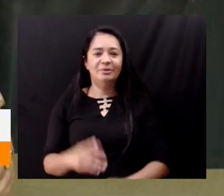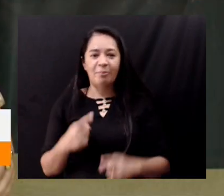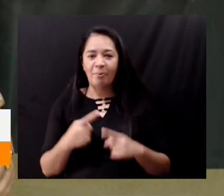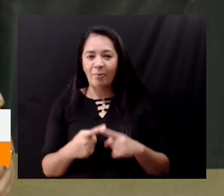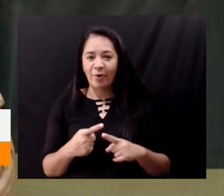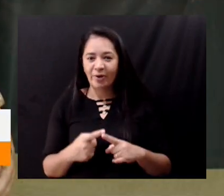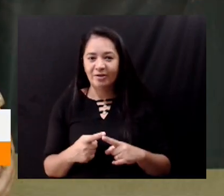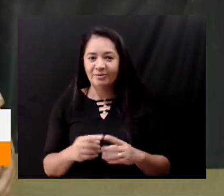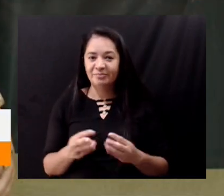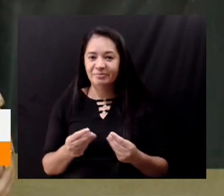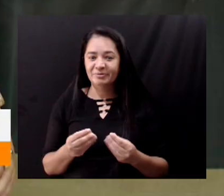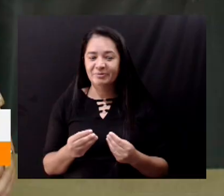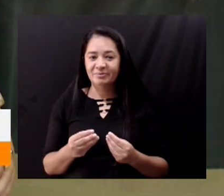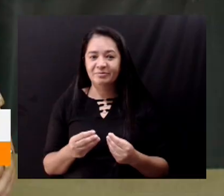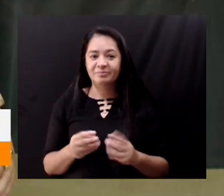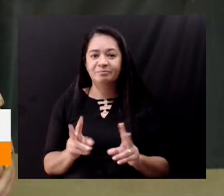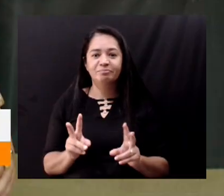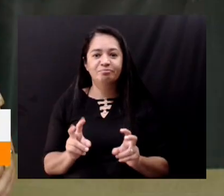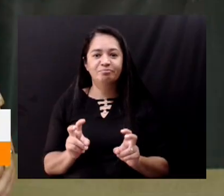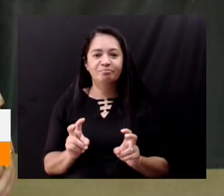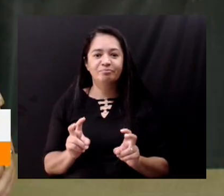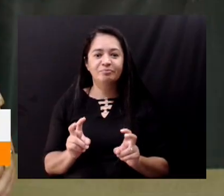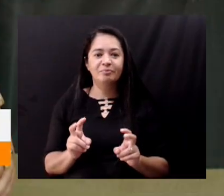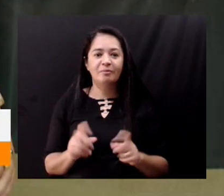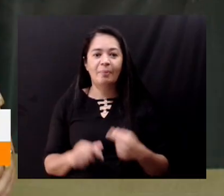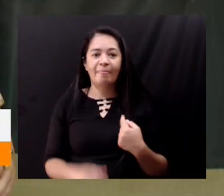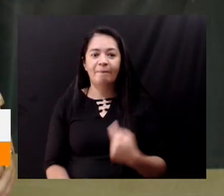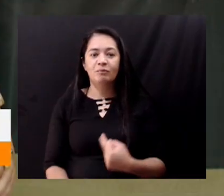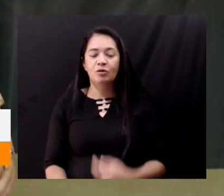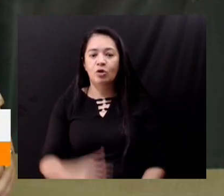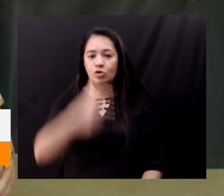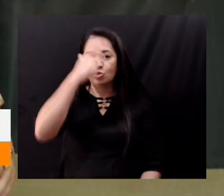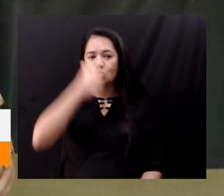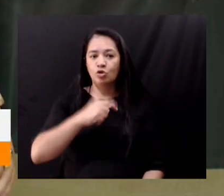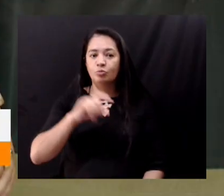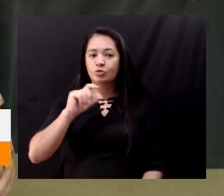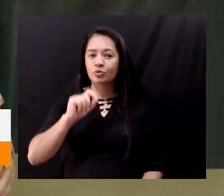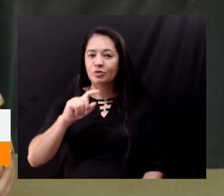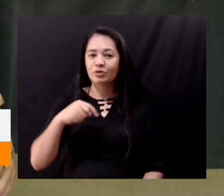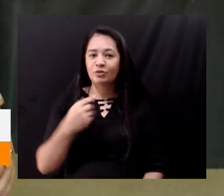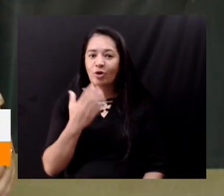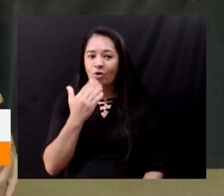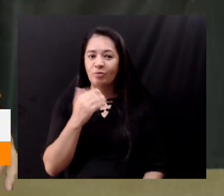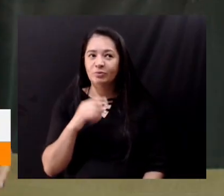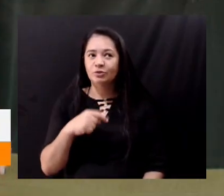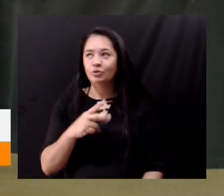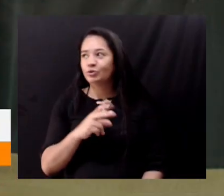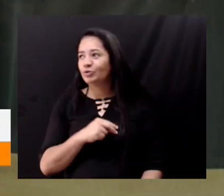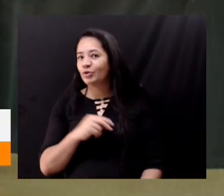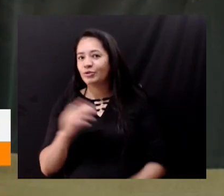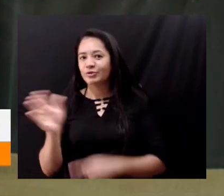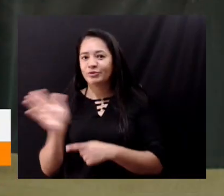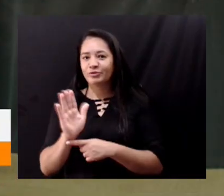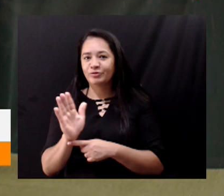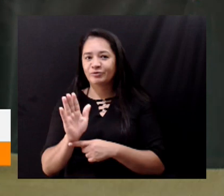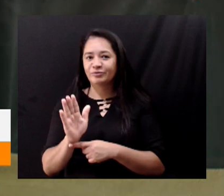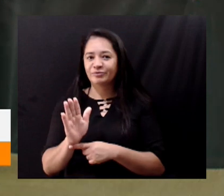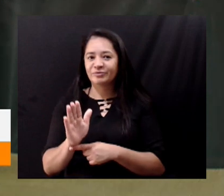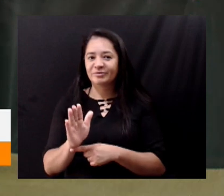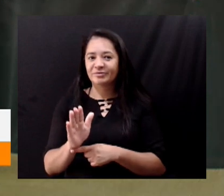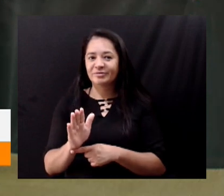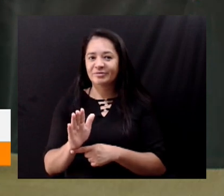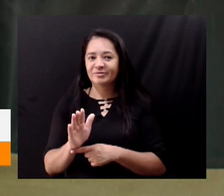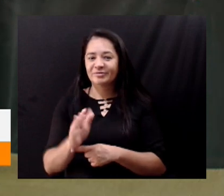questão, assim, que a gente é o que a gente come, isso nossa, eu vi um vídeo esses dias, gente do céu, a inteligência artificial